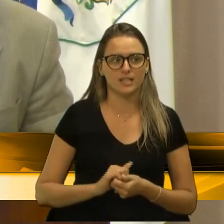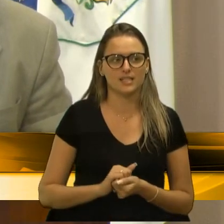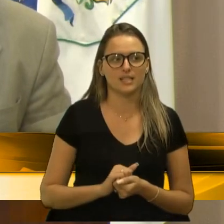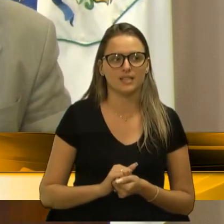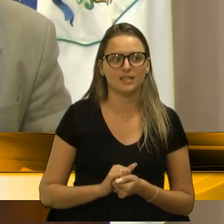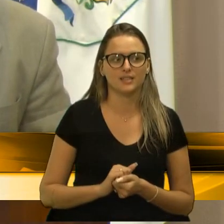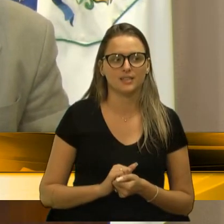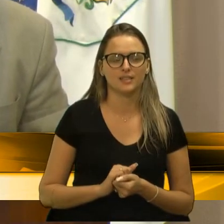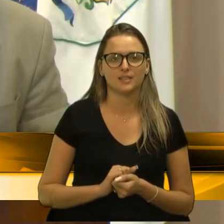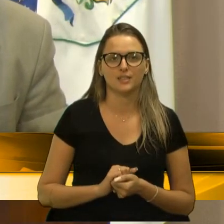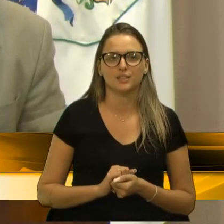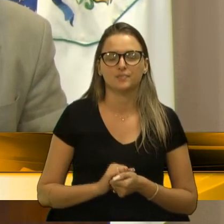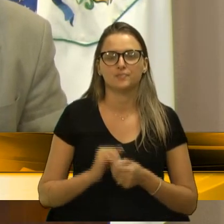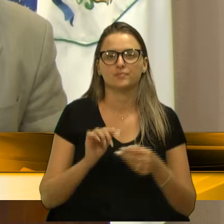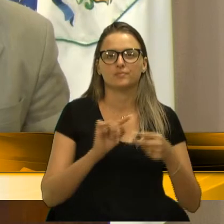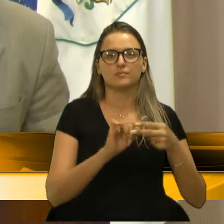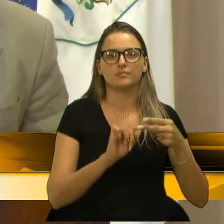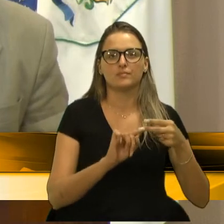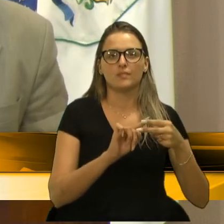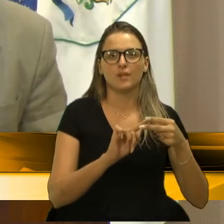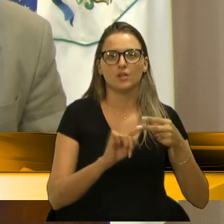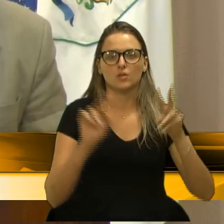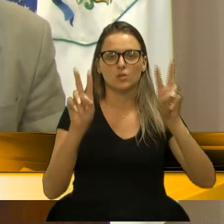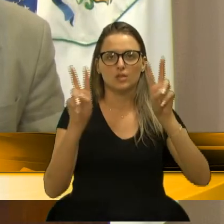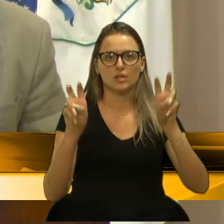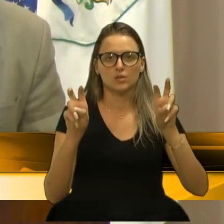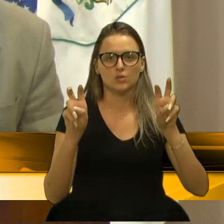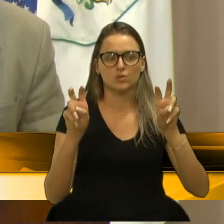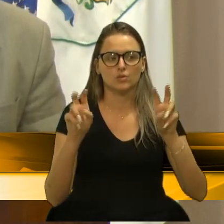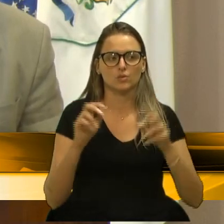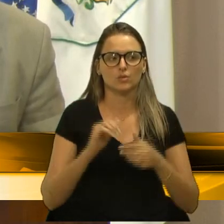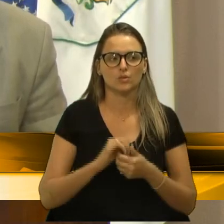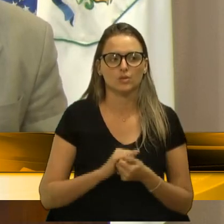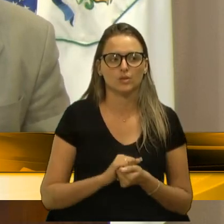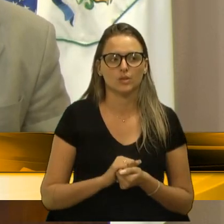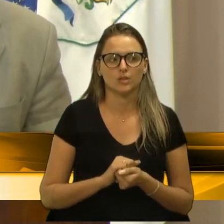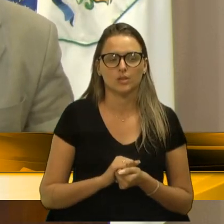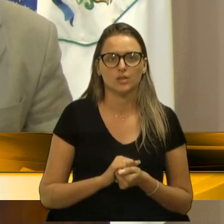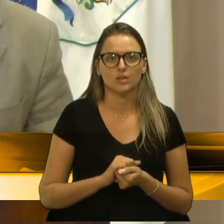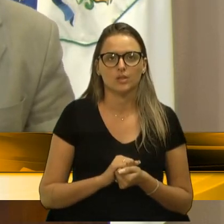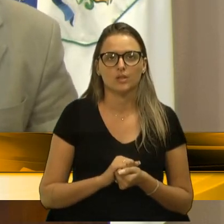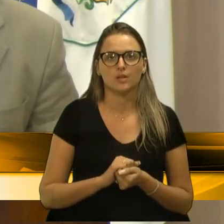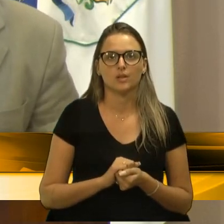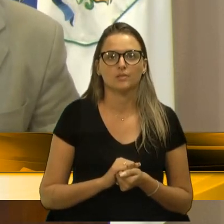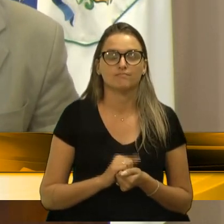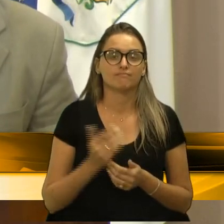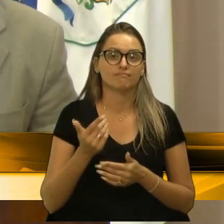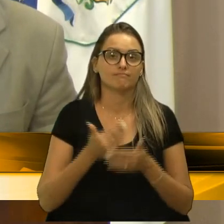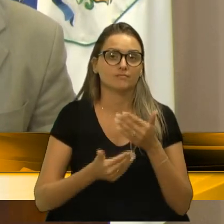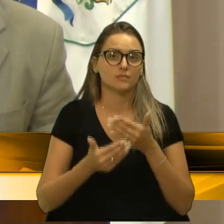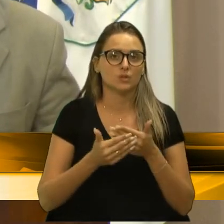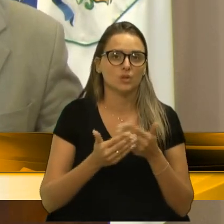fronteiras. Os dois assuntos que nos foram trazidos aqui, quem observou, ele perpassou isso tudo.